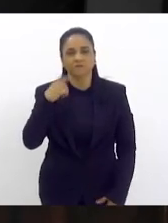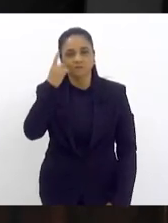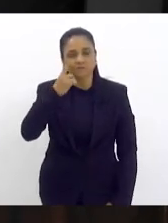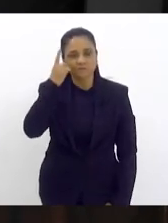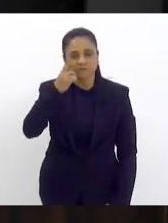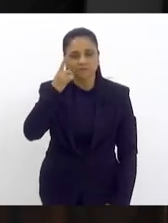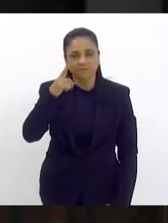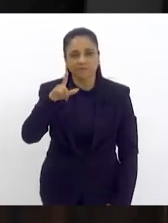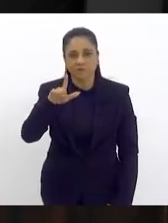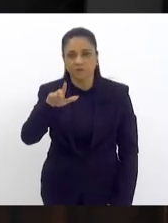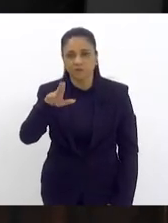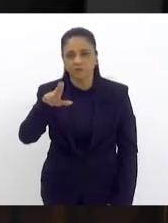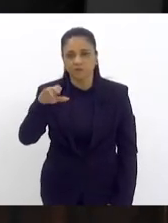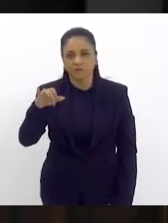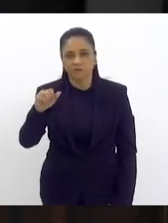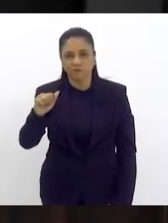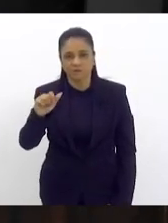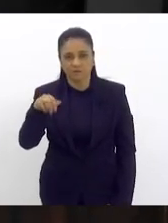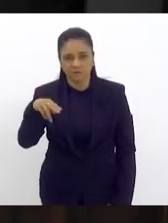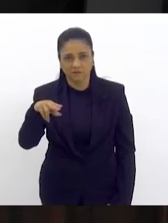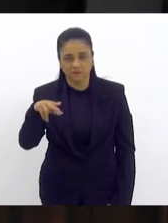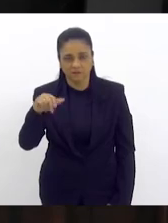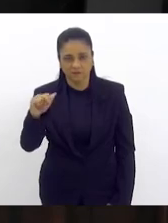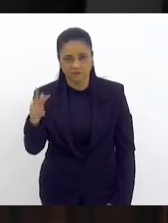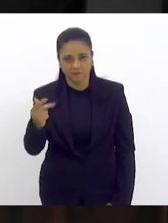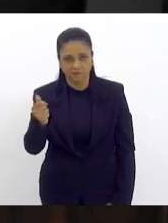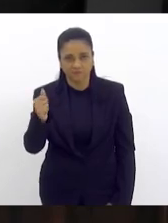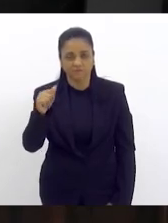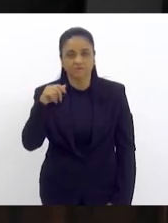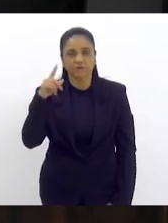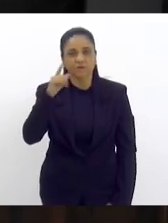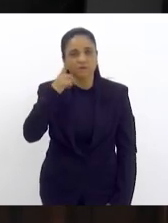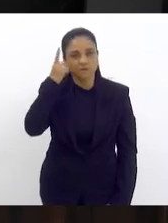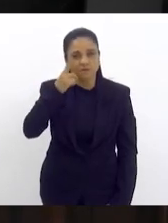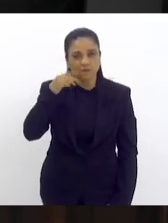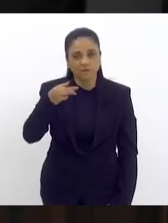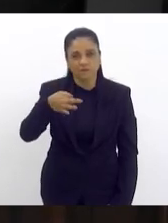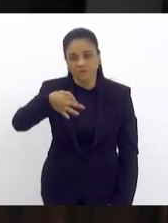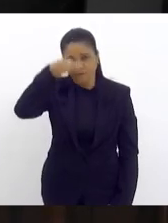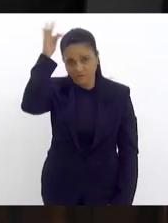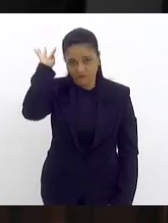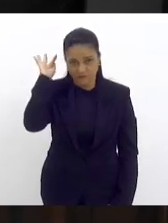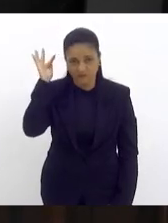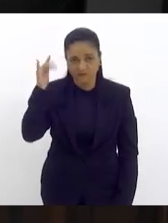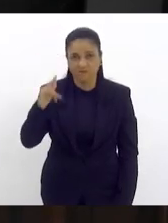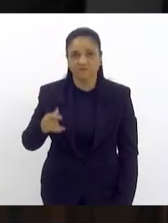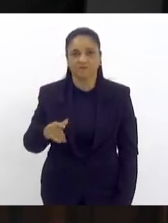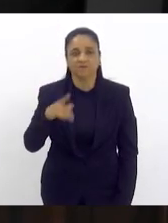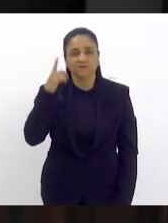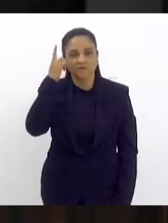deputada Lucinha Deputado Fred Pacheco